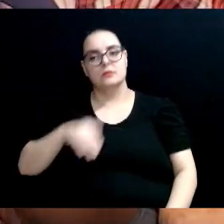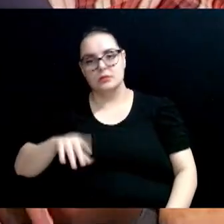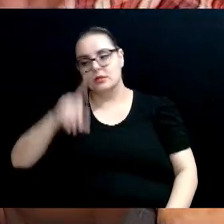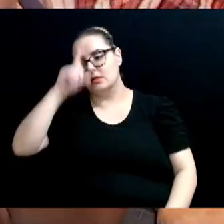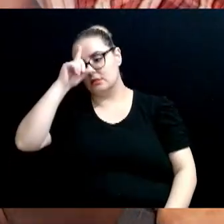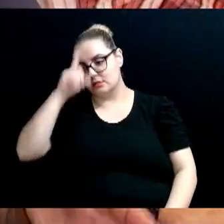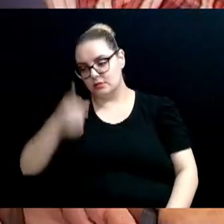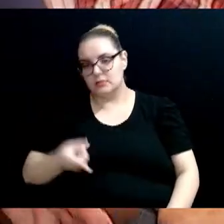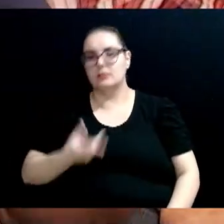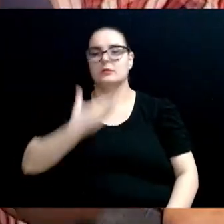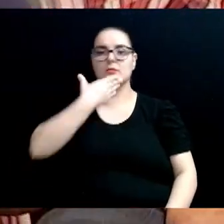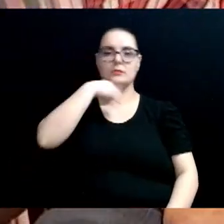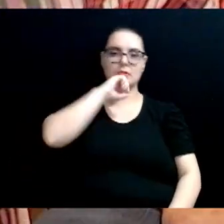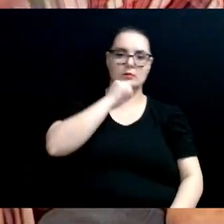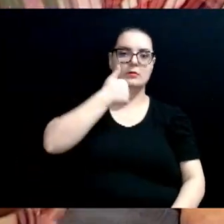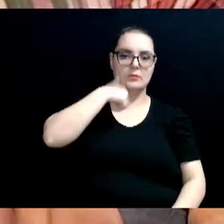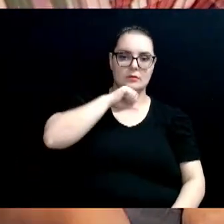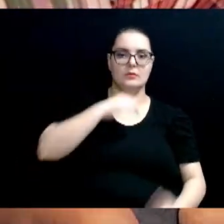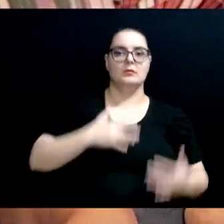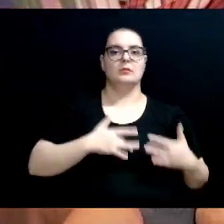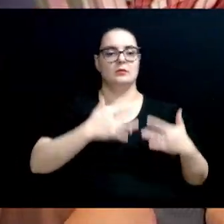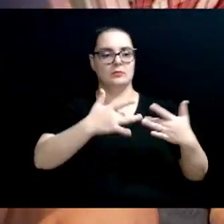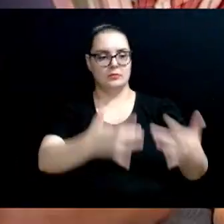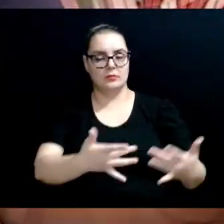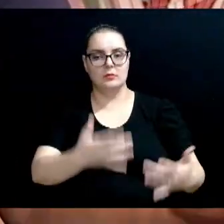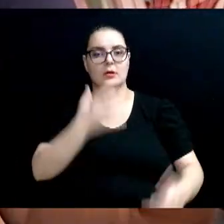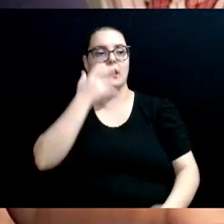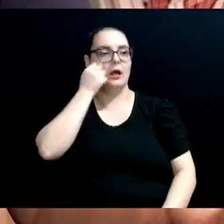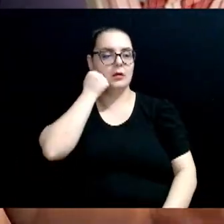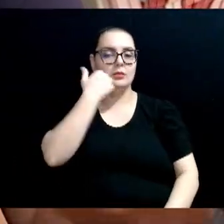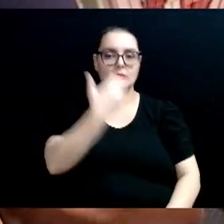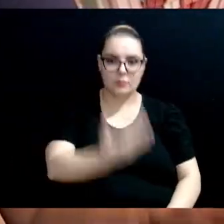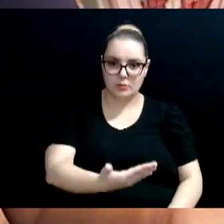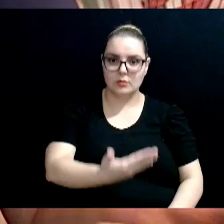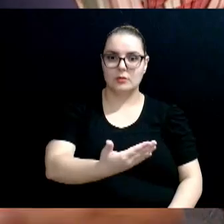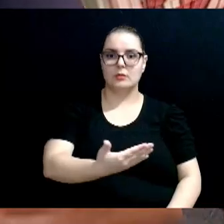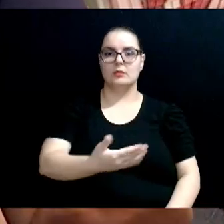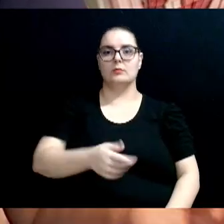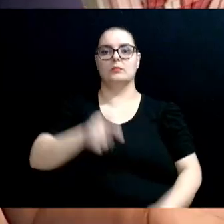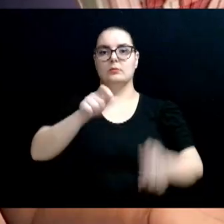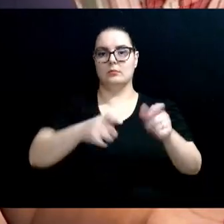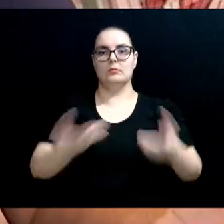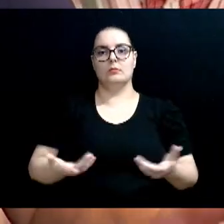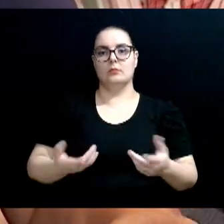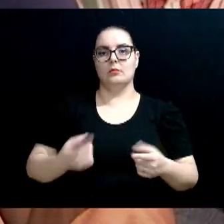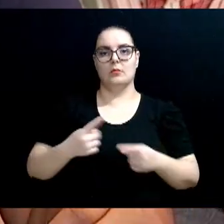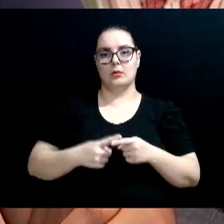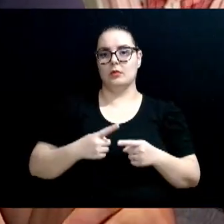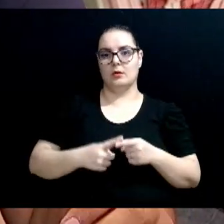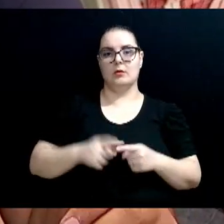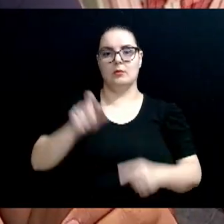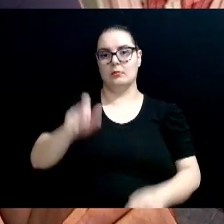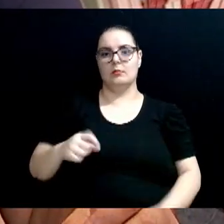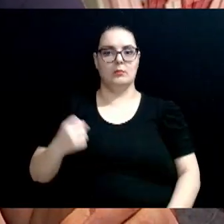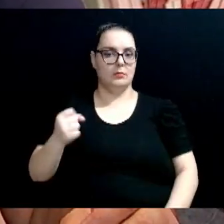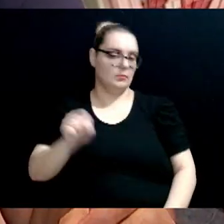definitivamente, né, dou a adoção para aqueles pretendentes ou aquele pretendente, que pode ser uma pessoa solteira